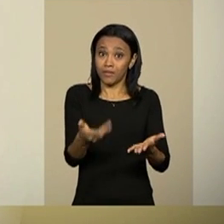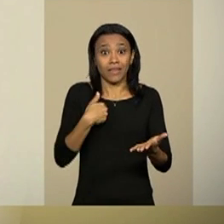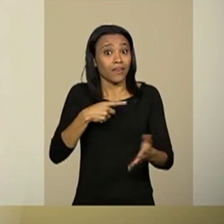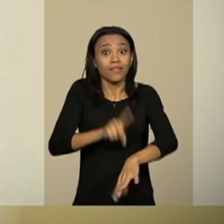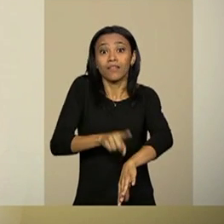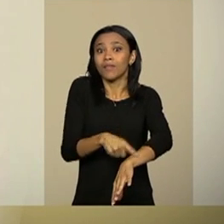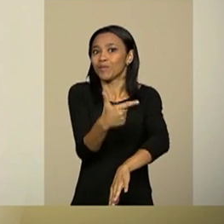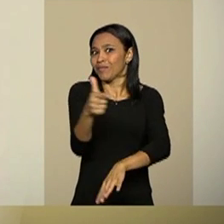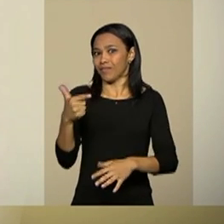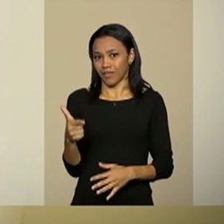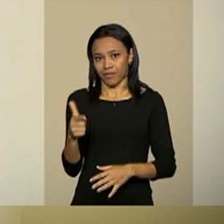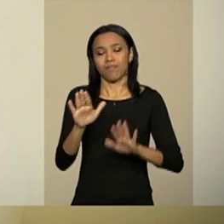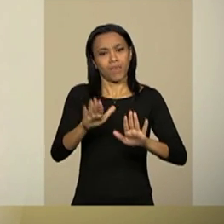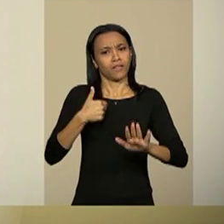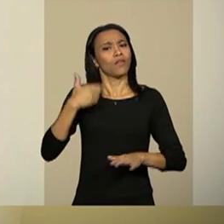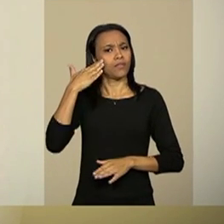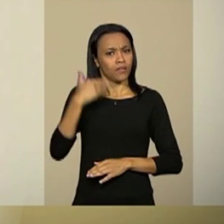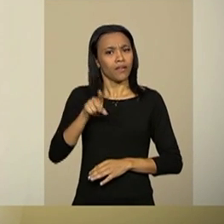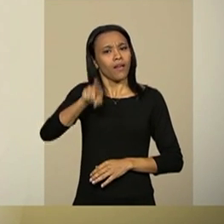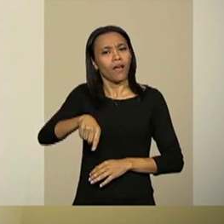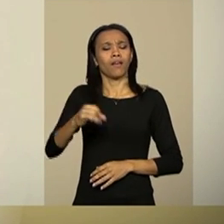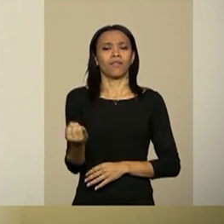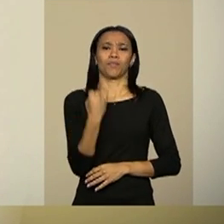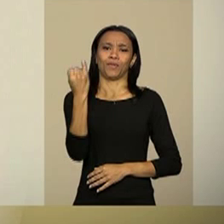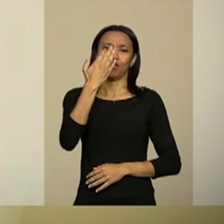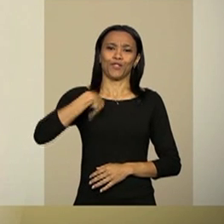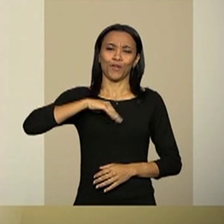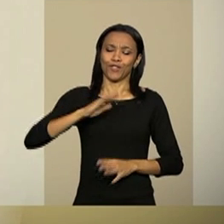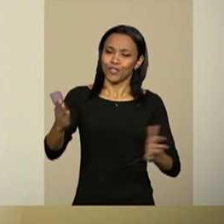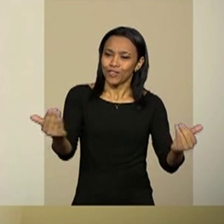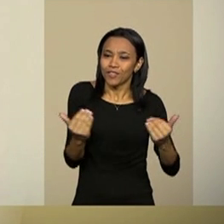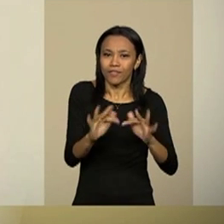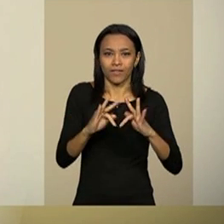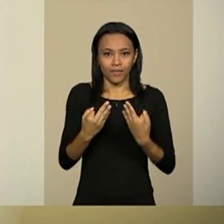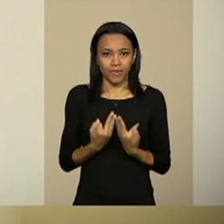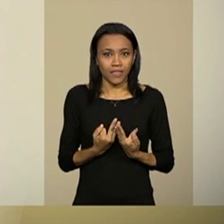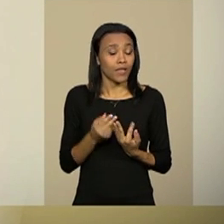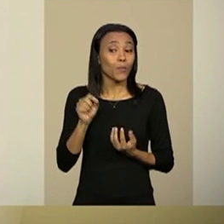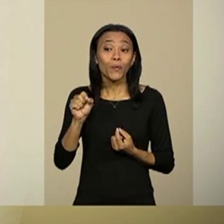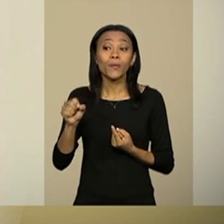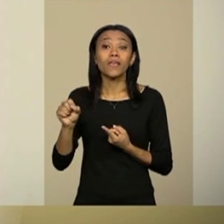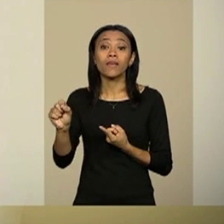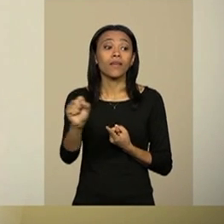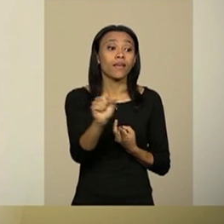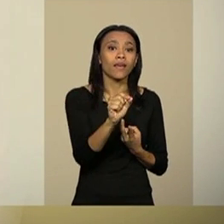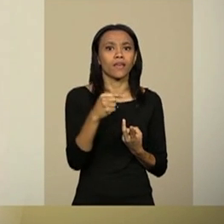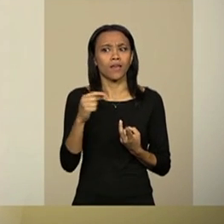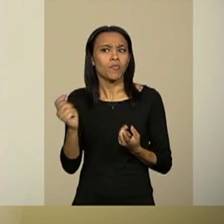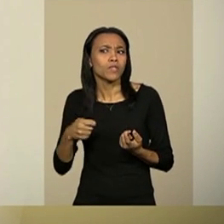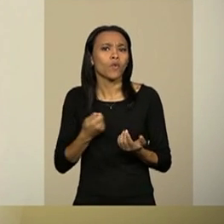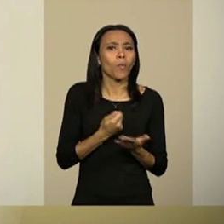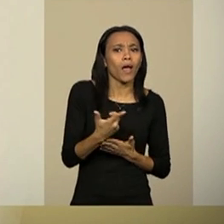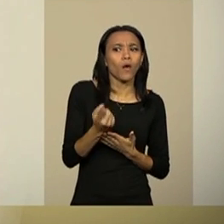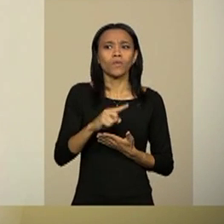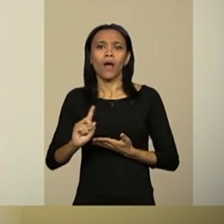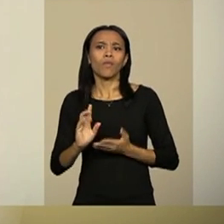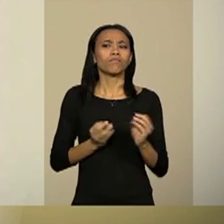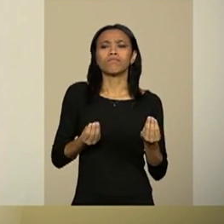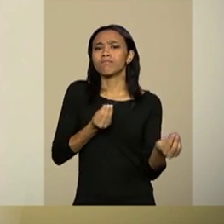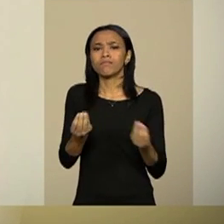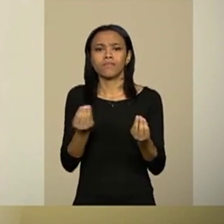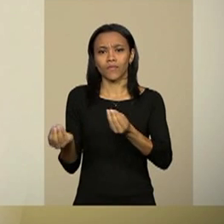aqui não dá tempo mas eu sei que é importante a gente juntar a família ver o que cada um acredita que deve ser comprado